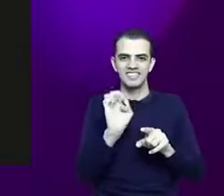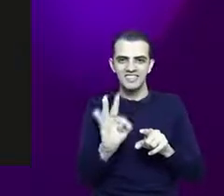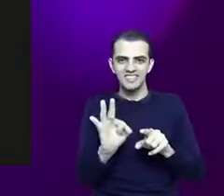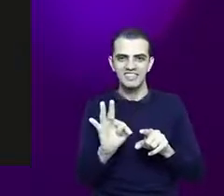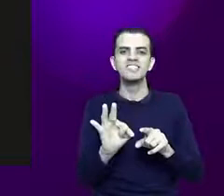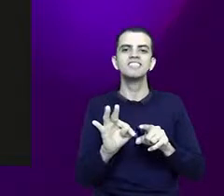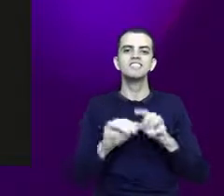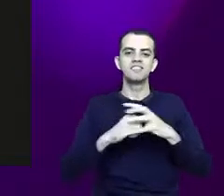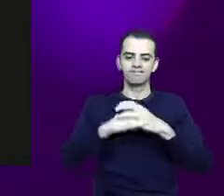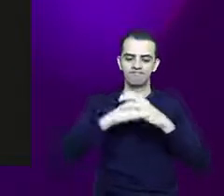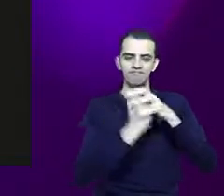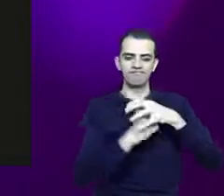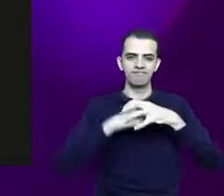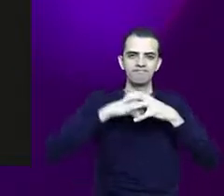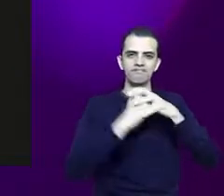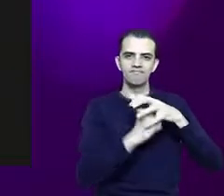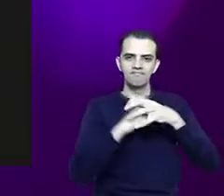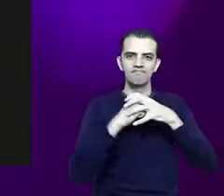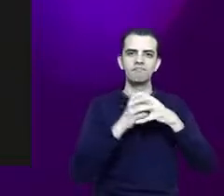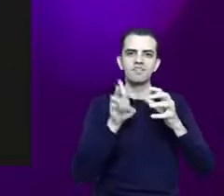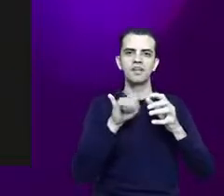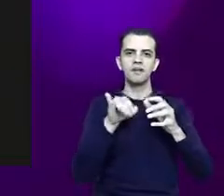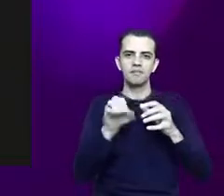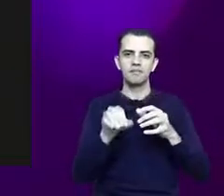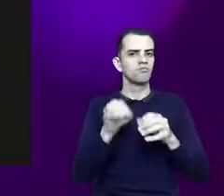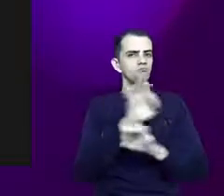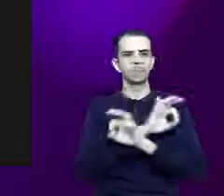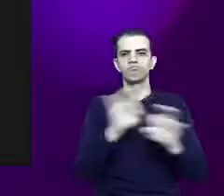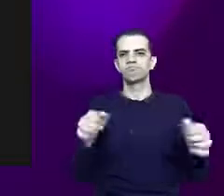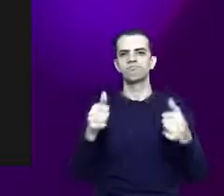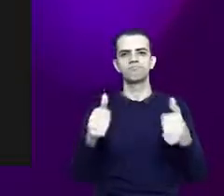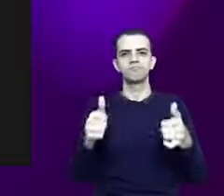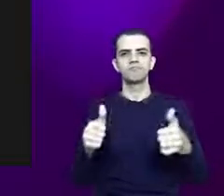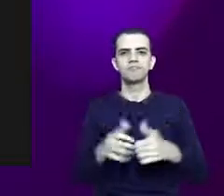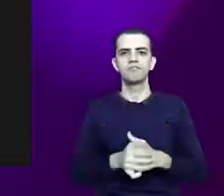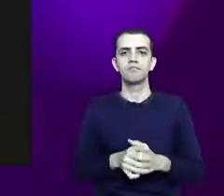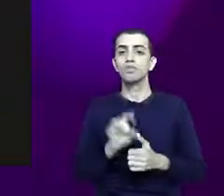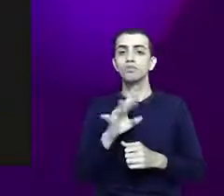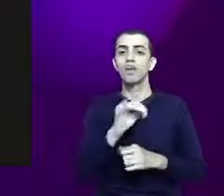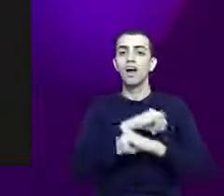a biomecânica do quadril. Eu quero apenas dizer que nós estamos com um horário